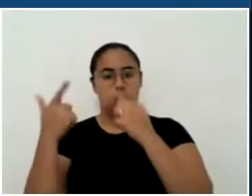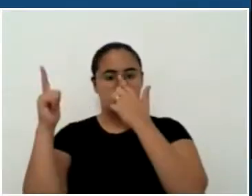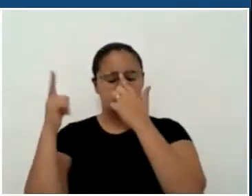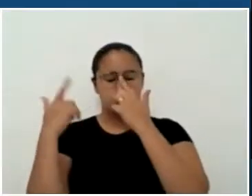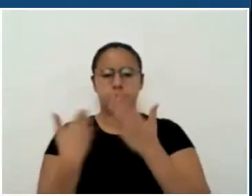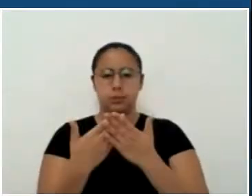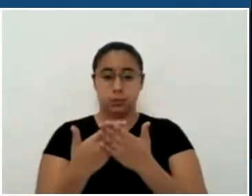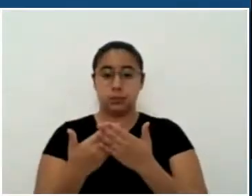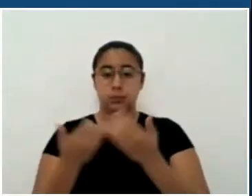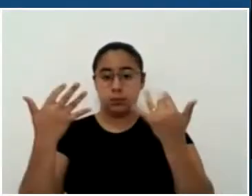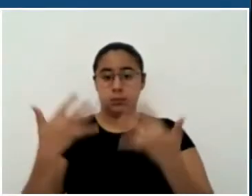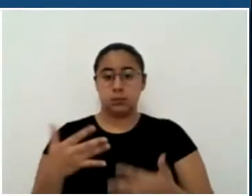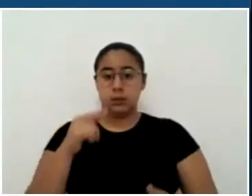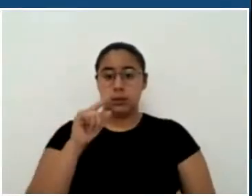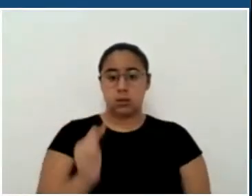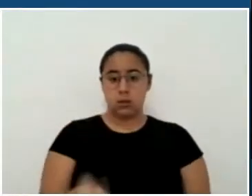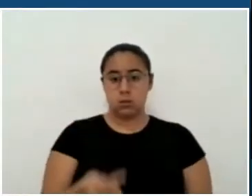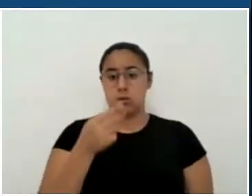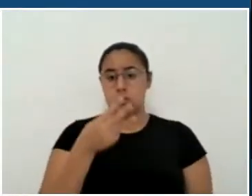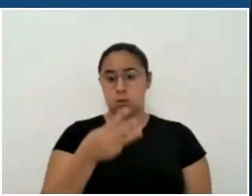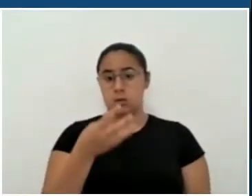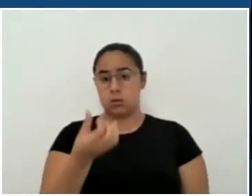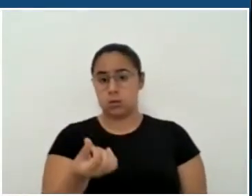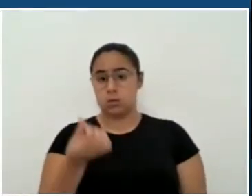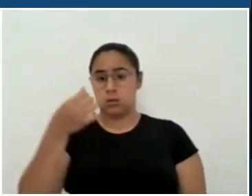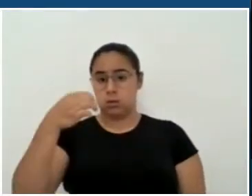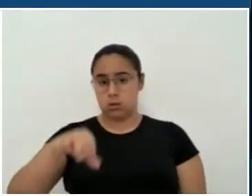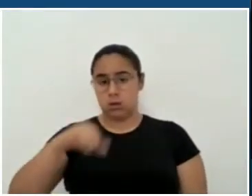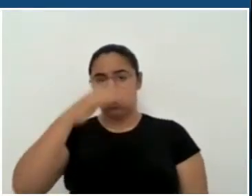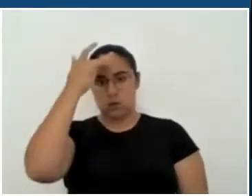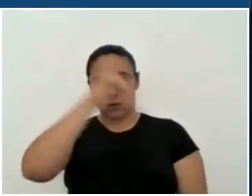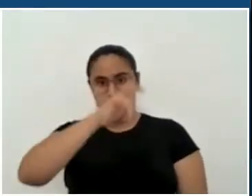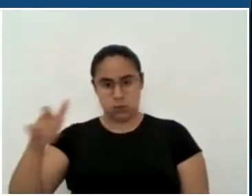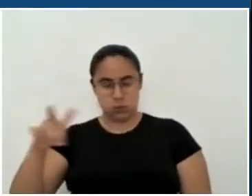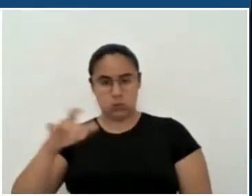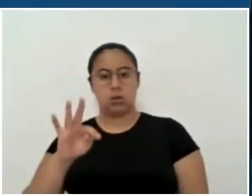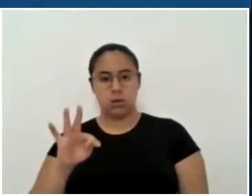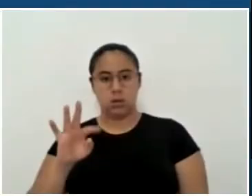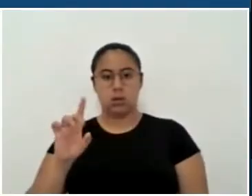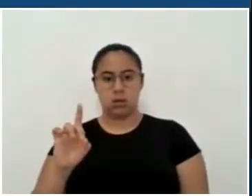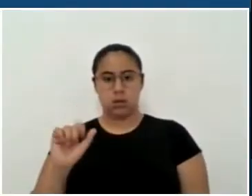pegaram 7.369 pacientes com TDAH,